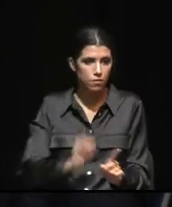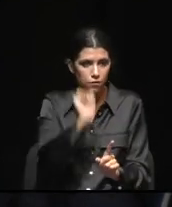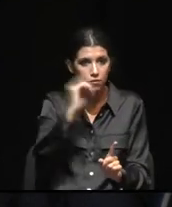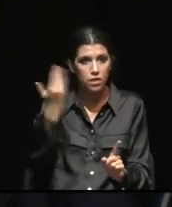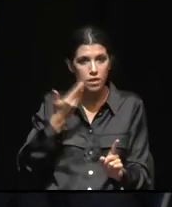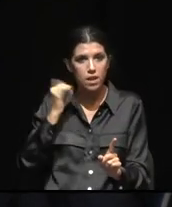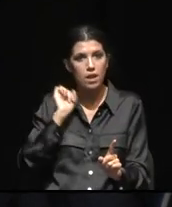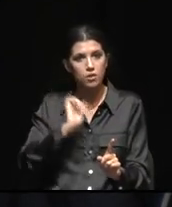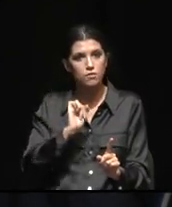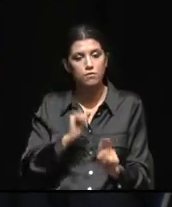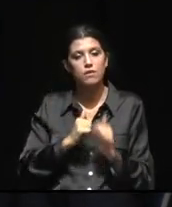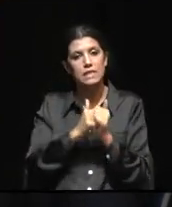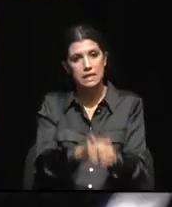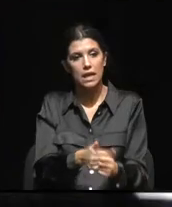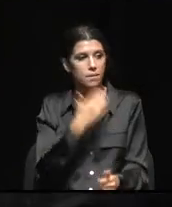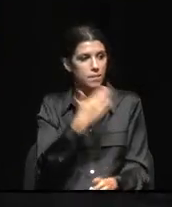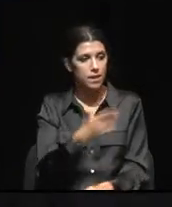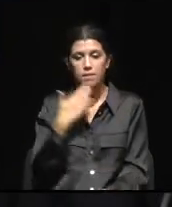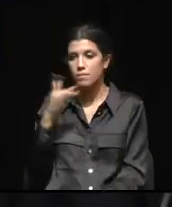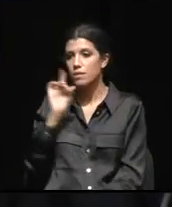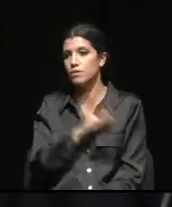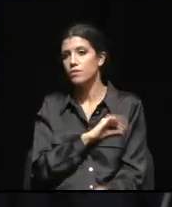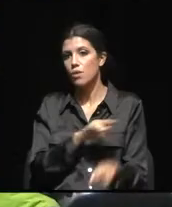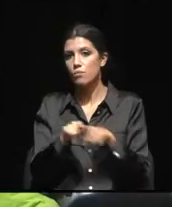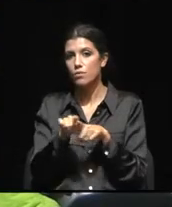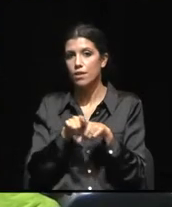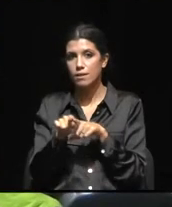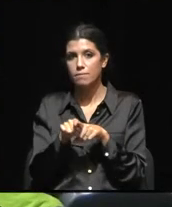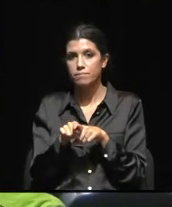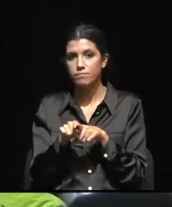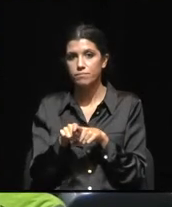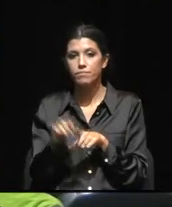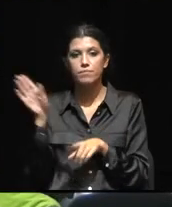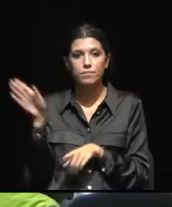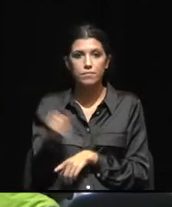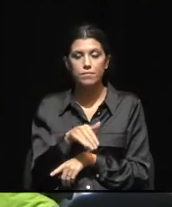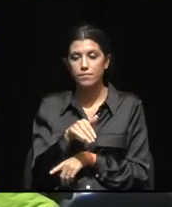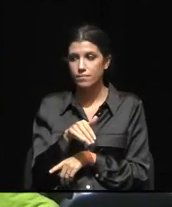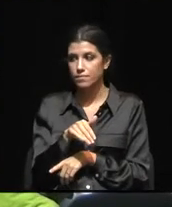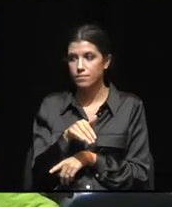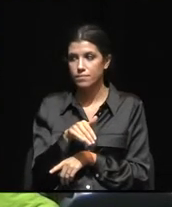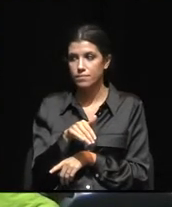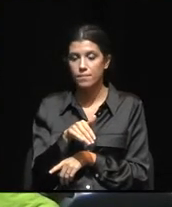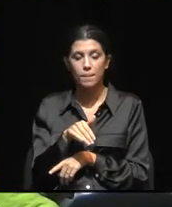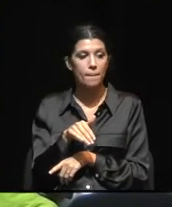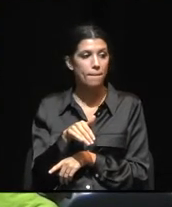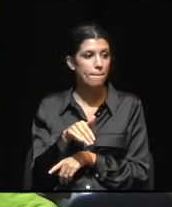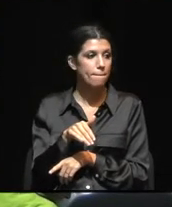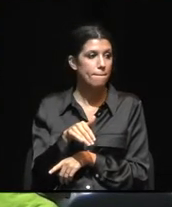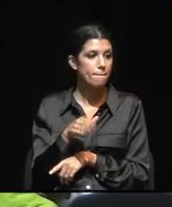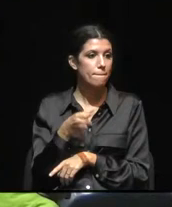seus direitos obrigada muito obrigada senhora deputada chamo a do